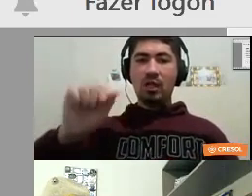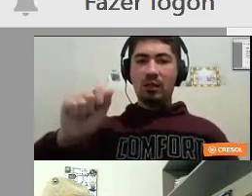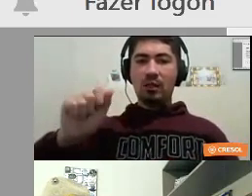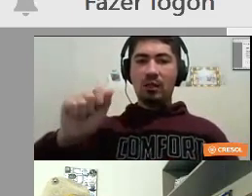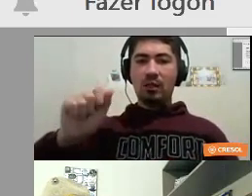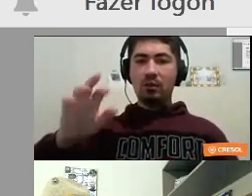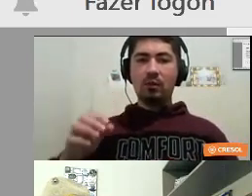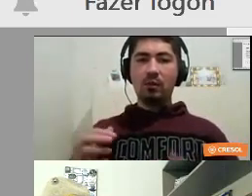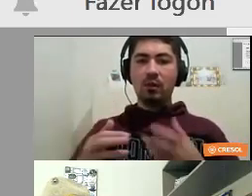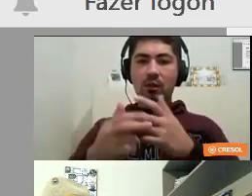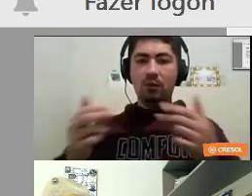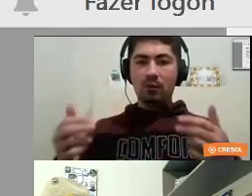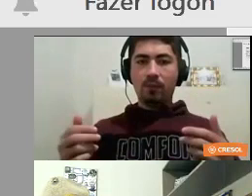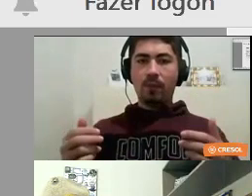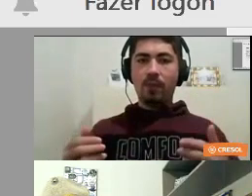Em 2009,